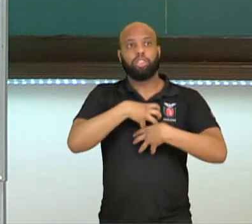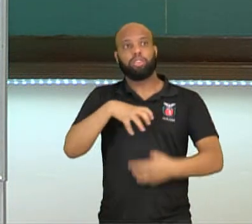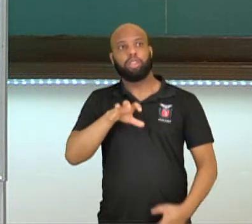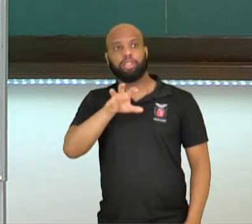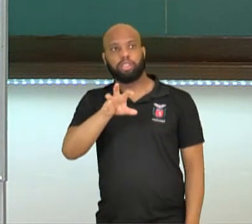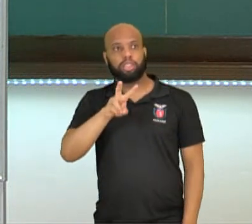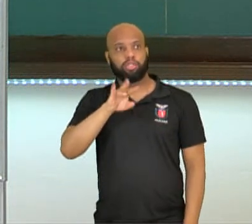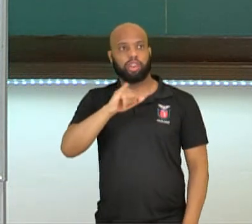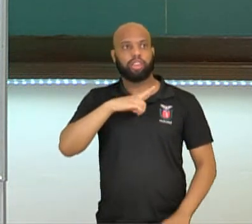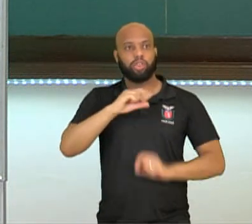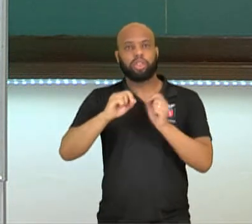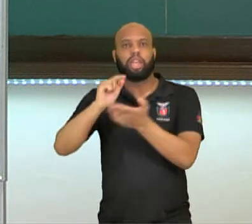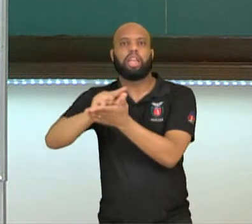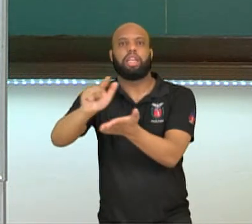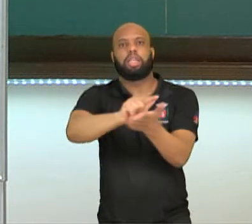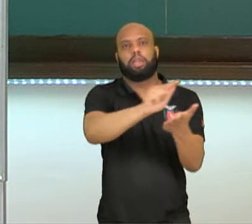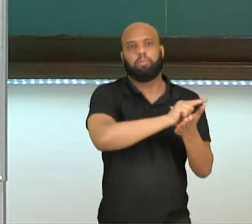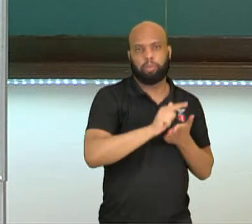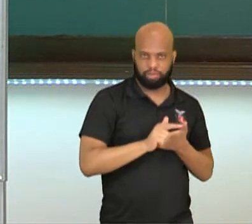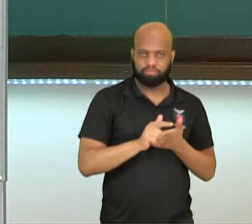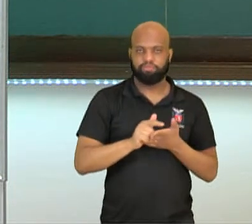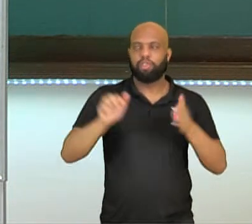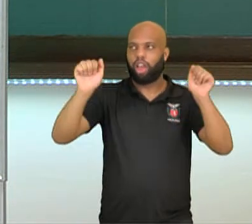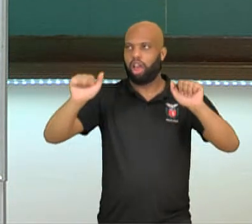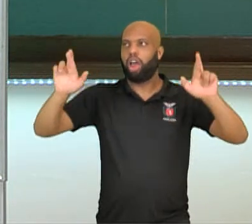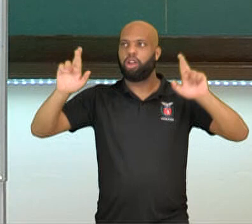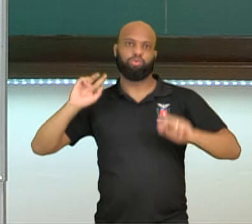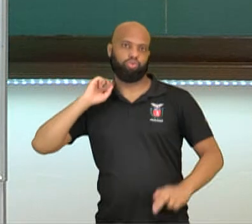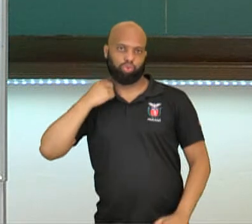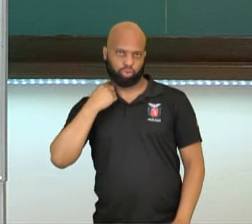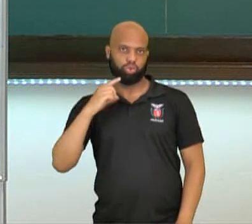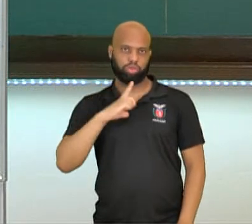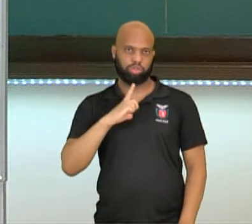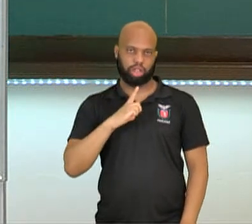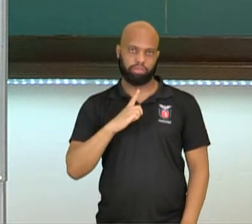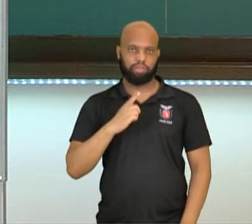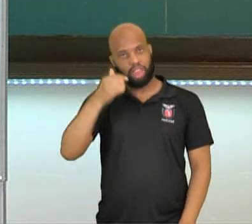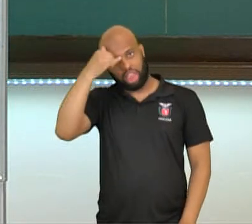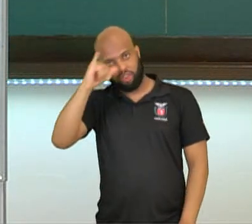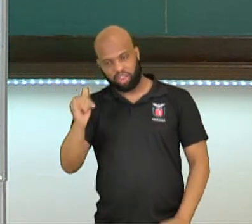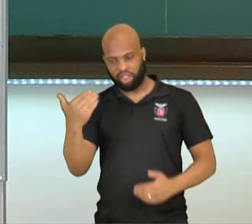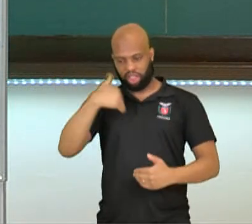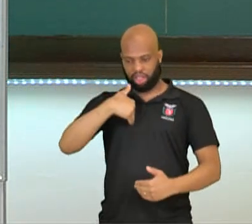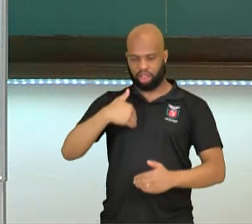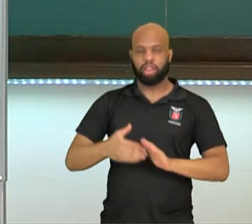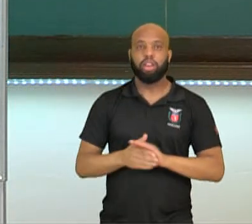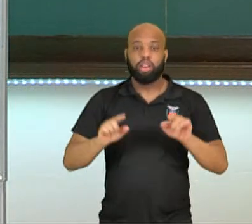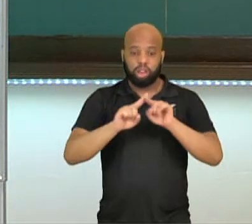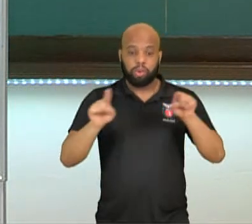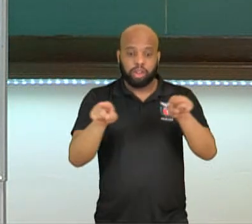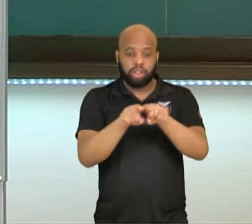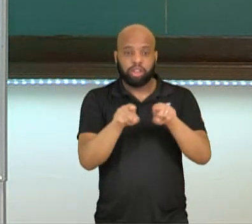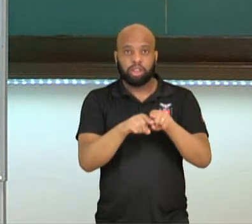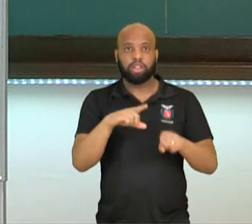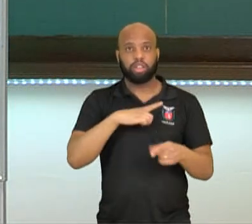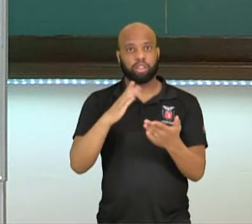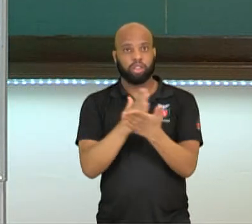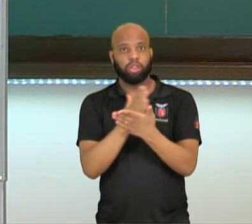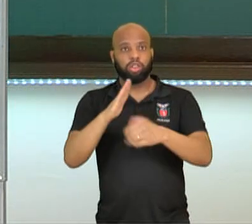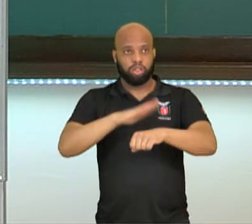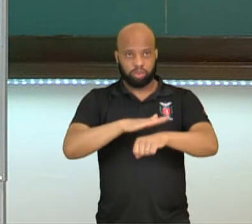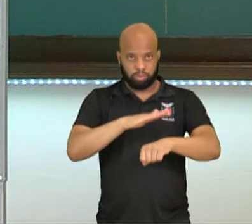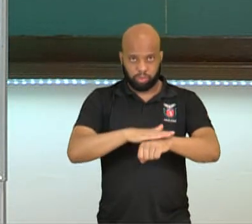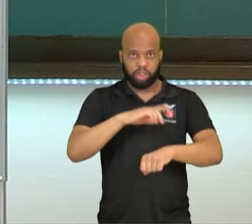tenha essa filtragem um pouco dos elementos do ar que entram ali no nosso organismo. Porém, nós também vamos ver que em alguns